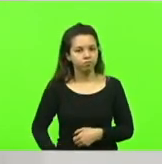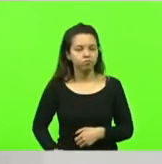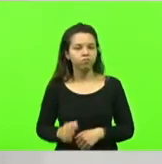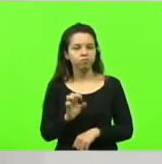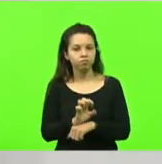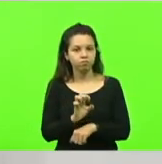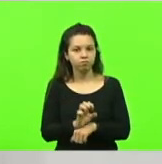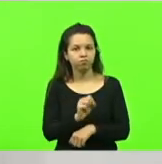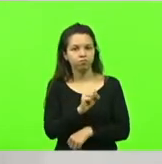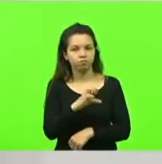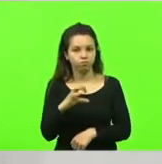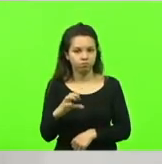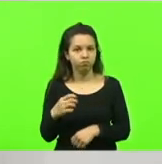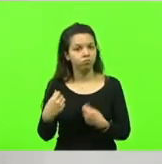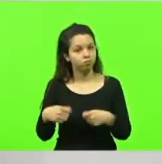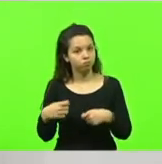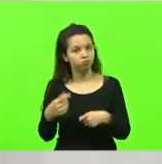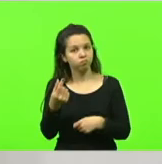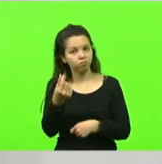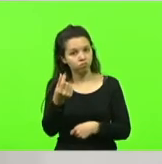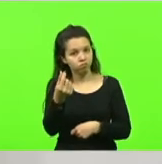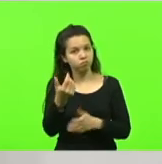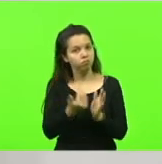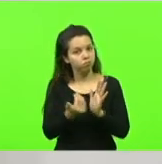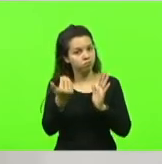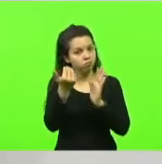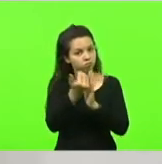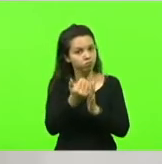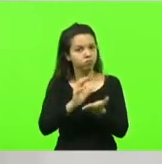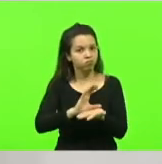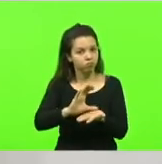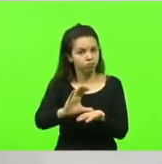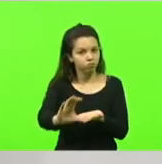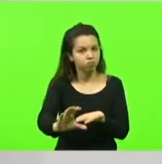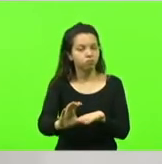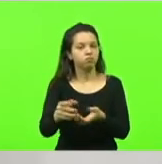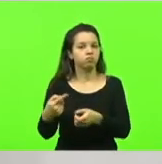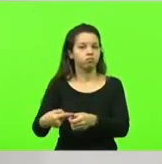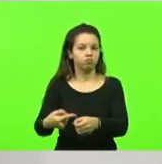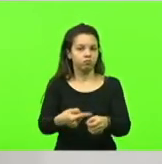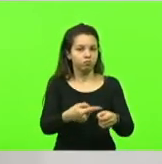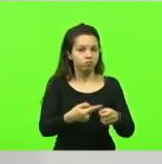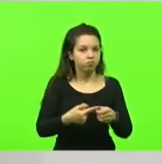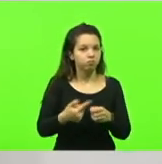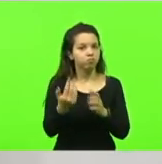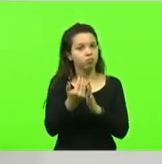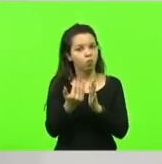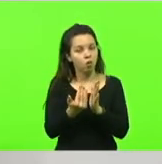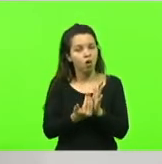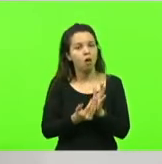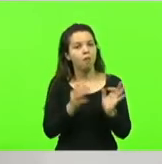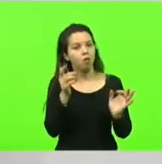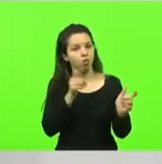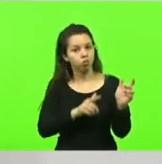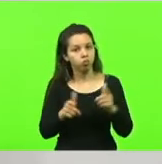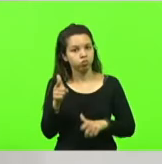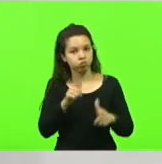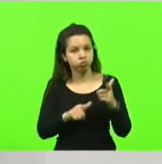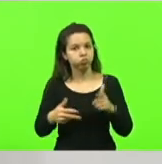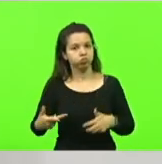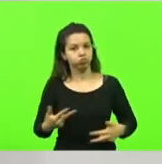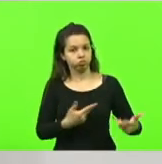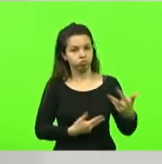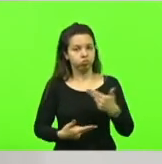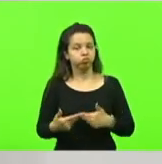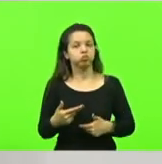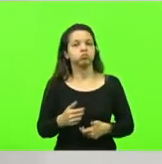faça um aporte maior de recursos para que os municípios possam desenvolver os programas de cirurgias eletivas. Durante a pandemia